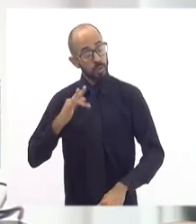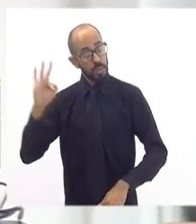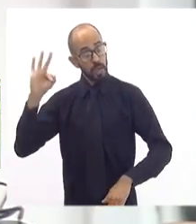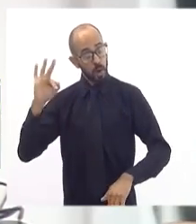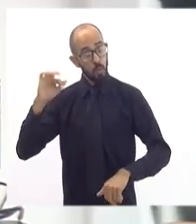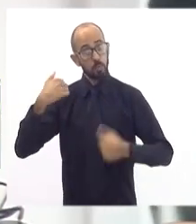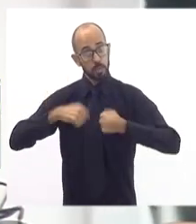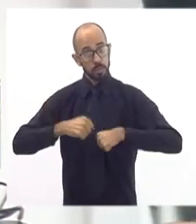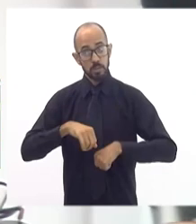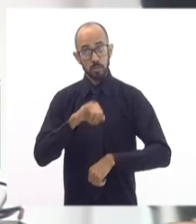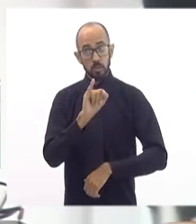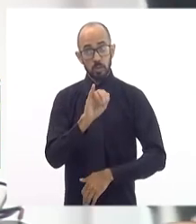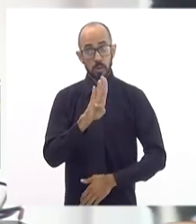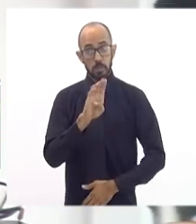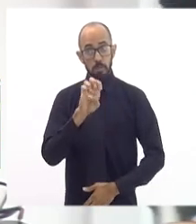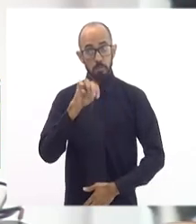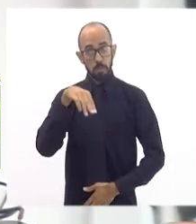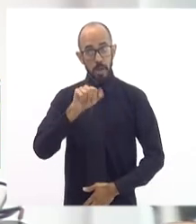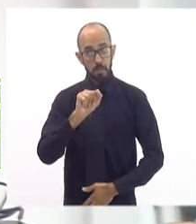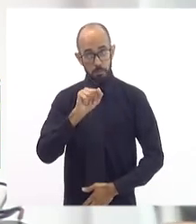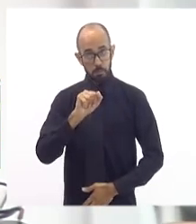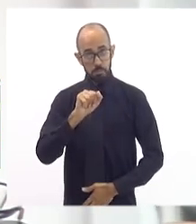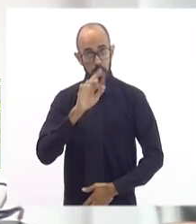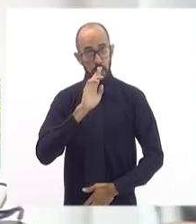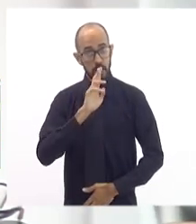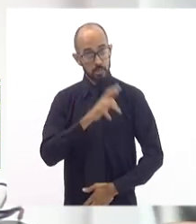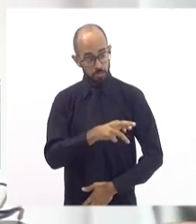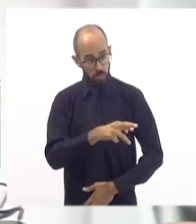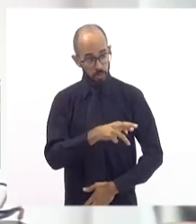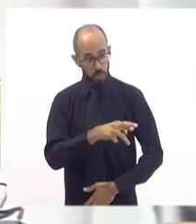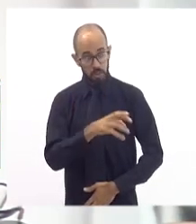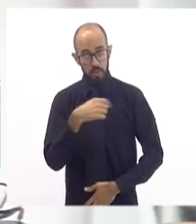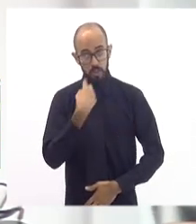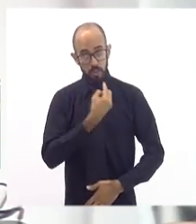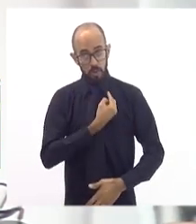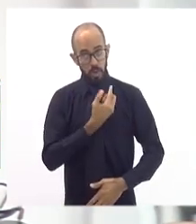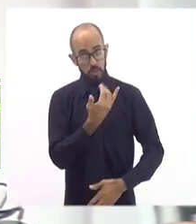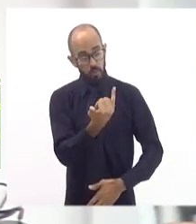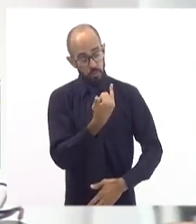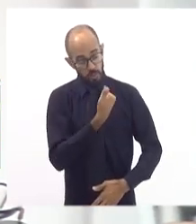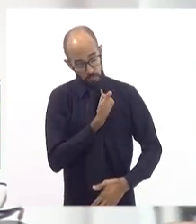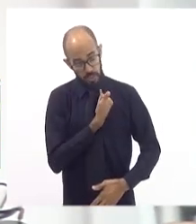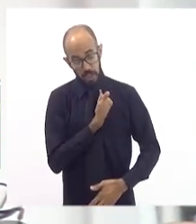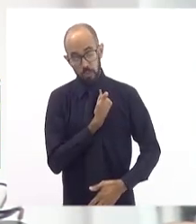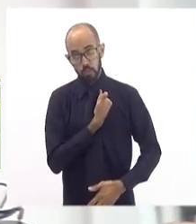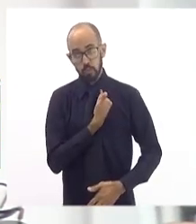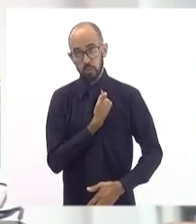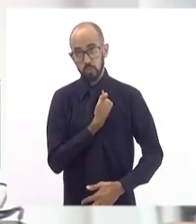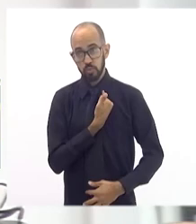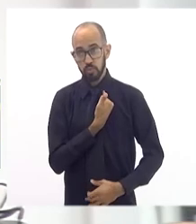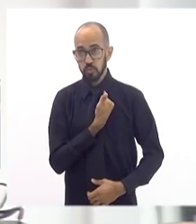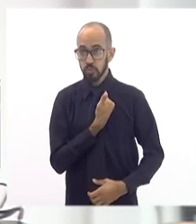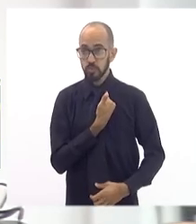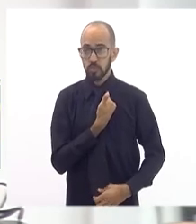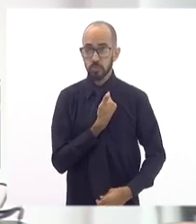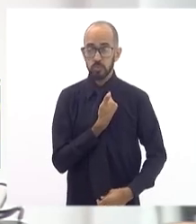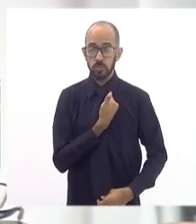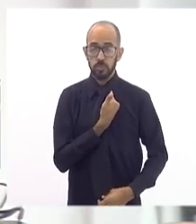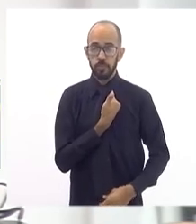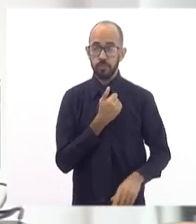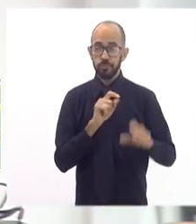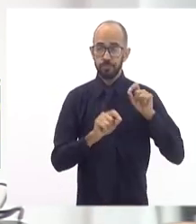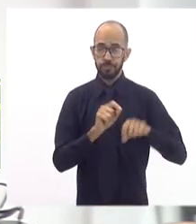preciso que o Ibama se pronuncie né nós tivemos a informação para tivemos a informação de